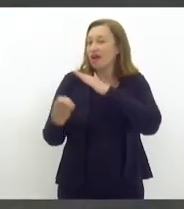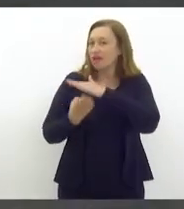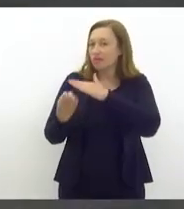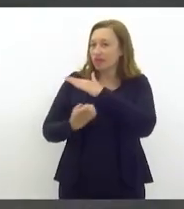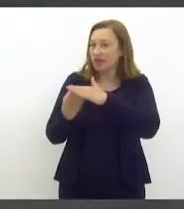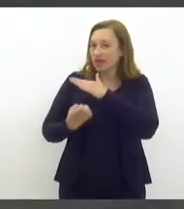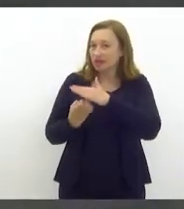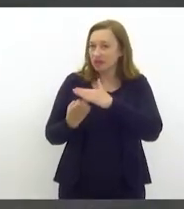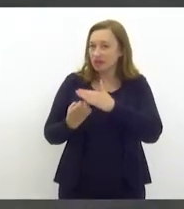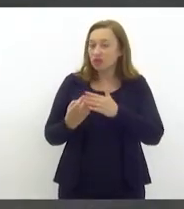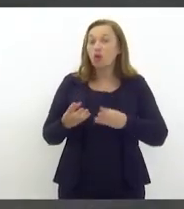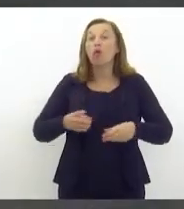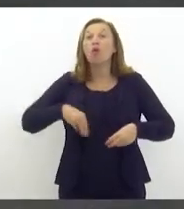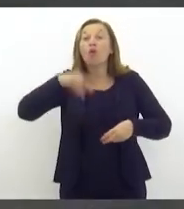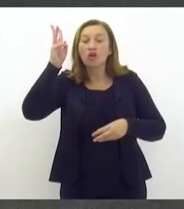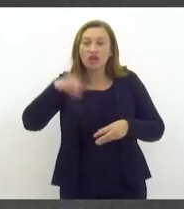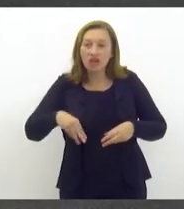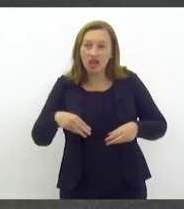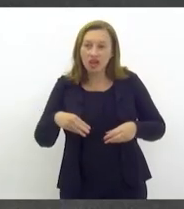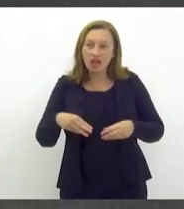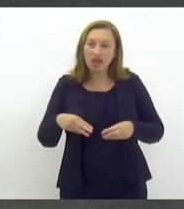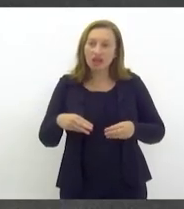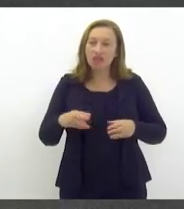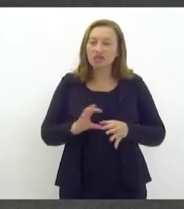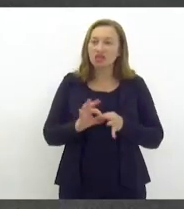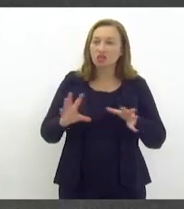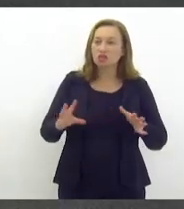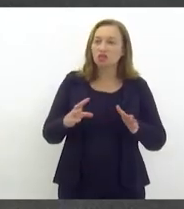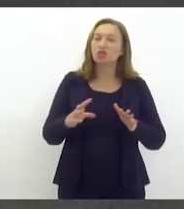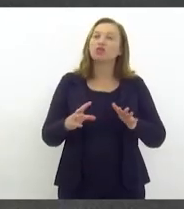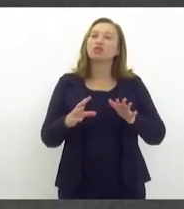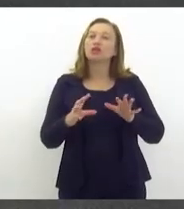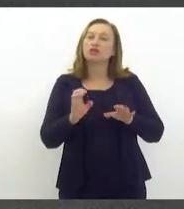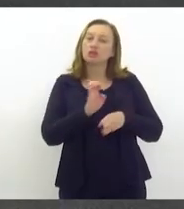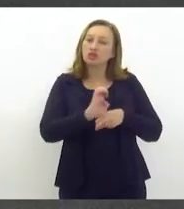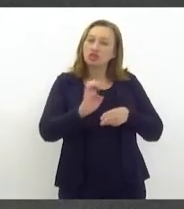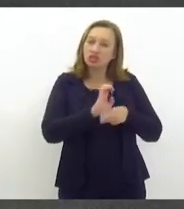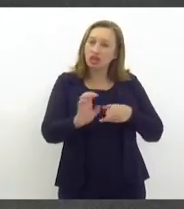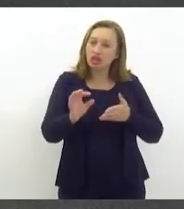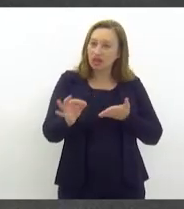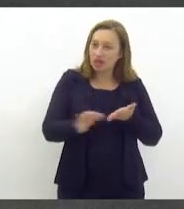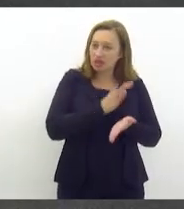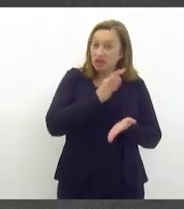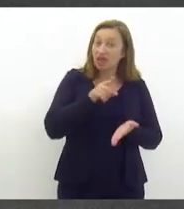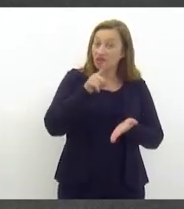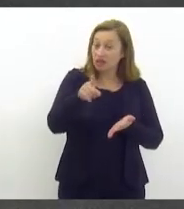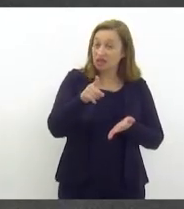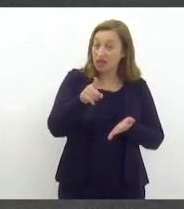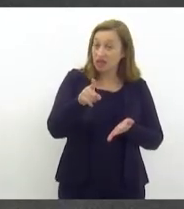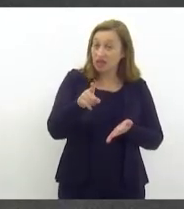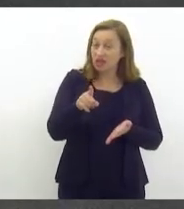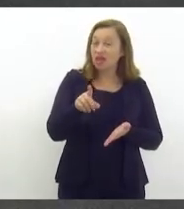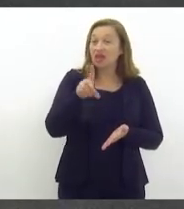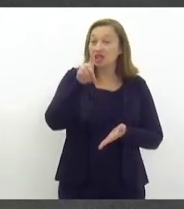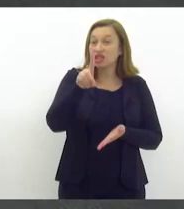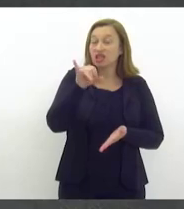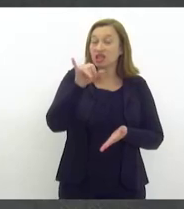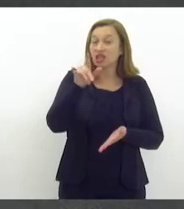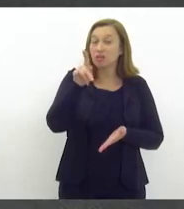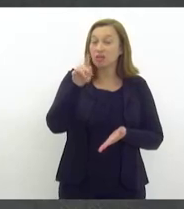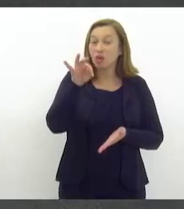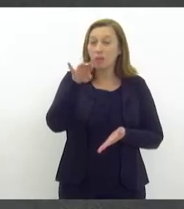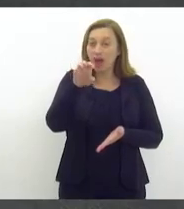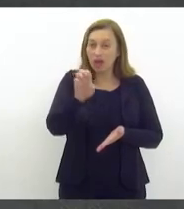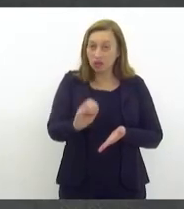ou quem lhe deu o estágio, corroborando com a assinatura, aí você era diplomado para poder fazer